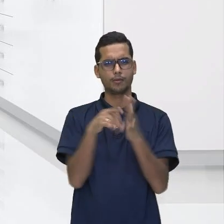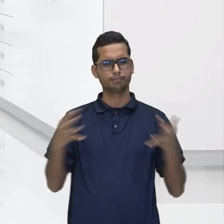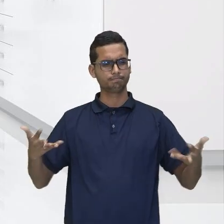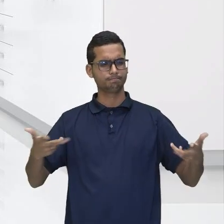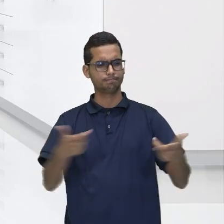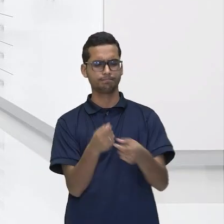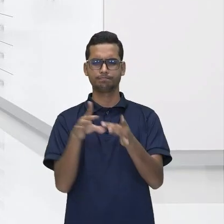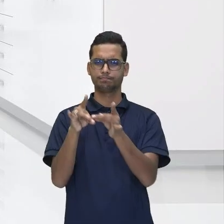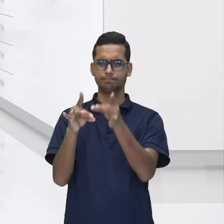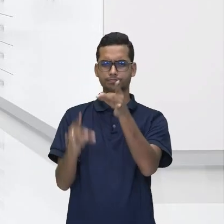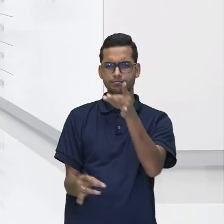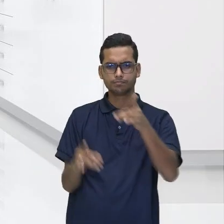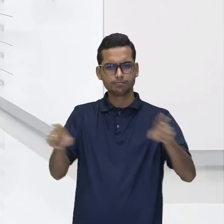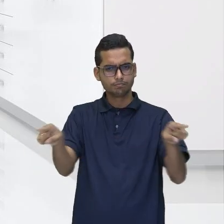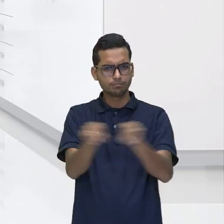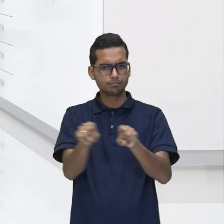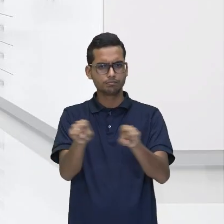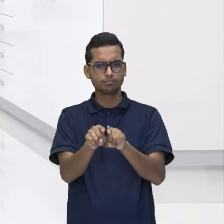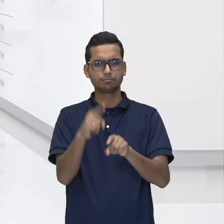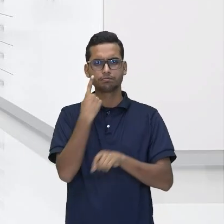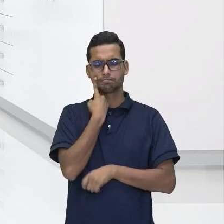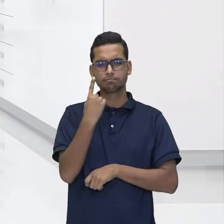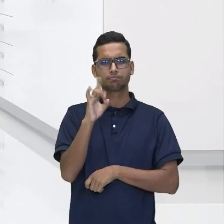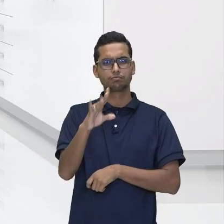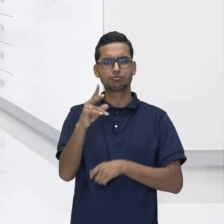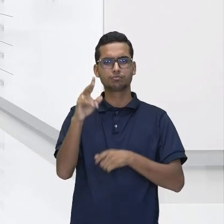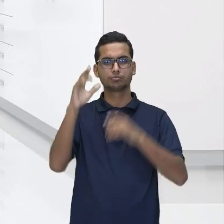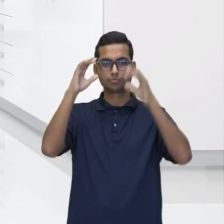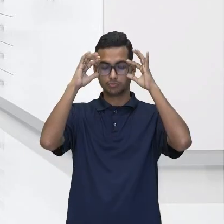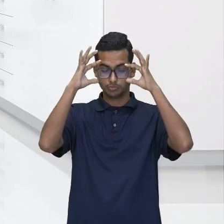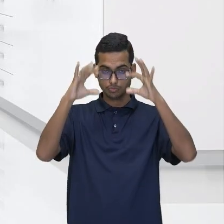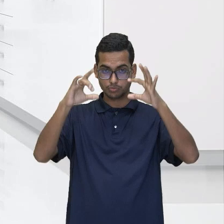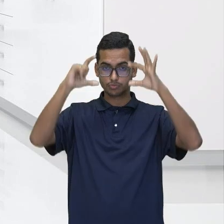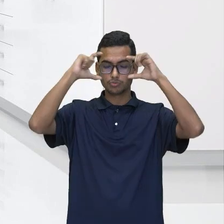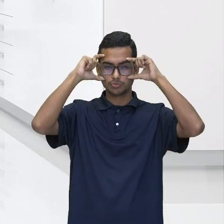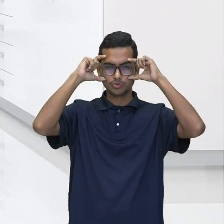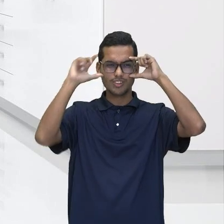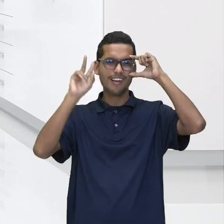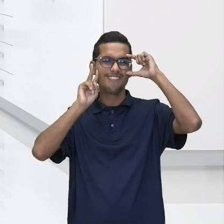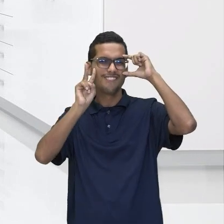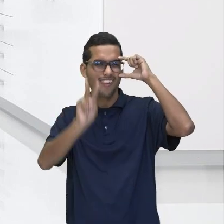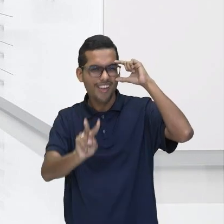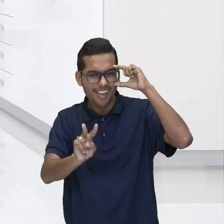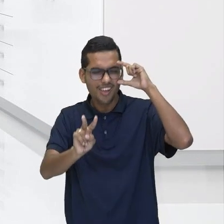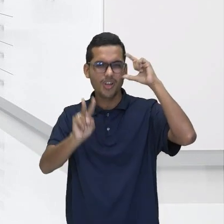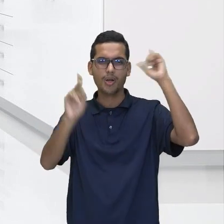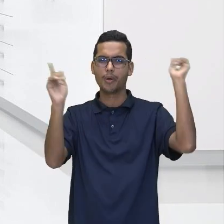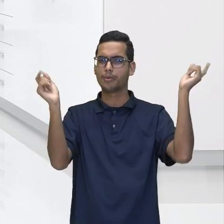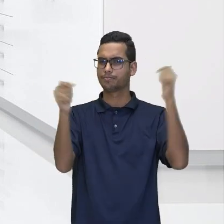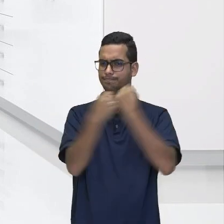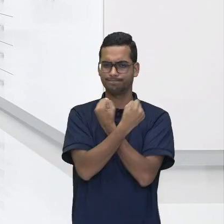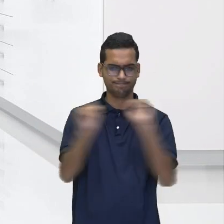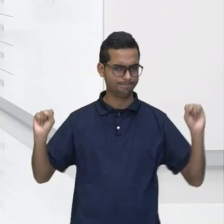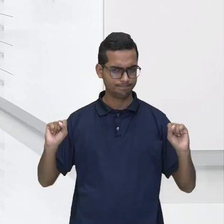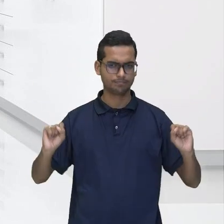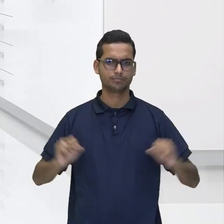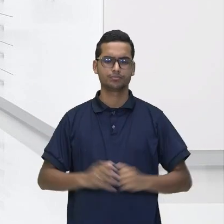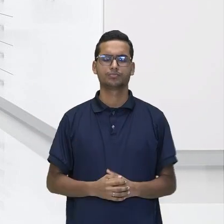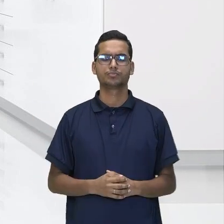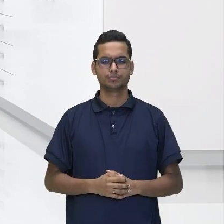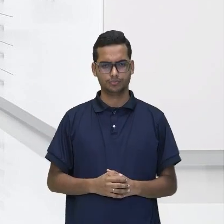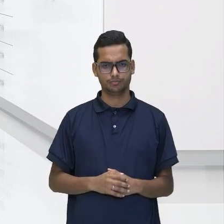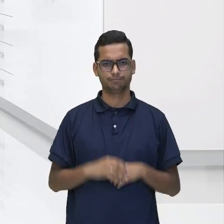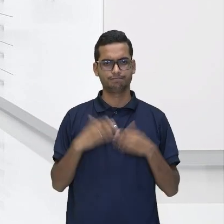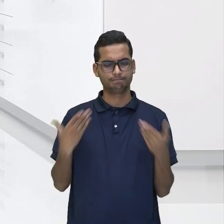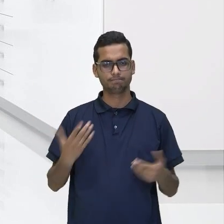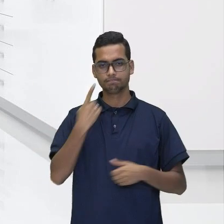de detalhes que aqui, só com óculos não é possível observar, né? Então, com ele